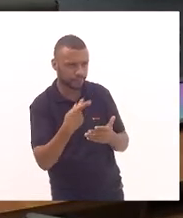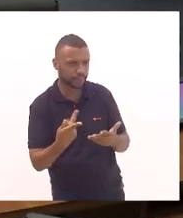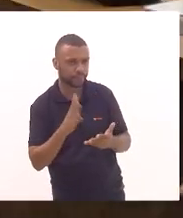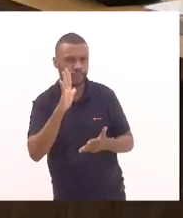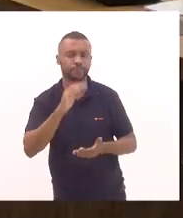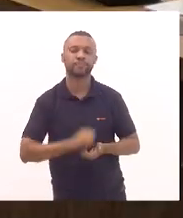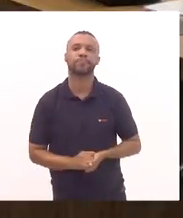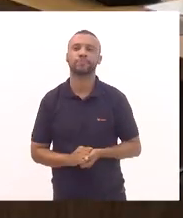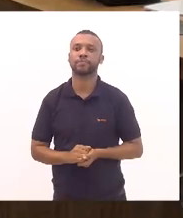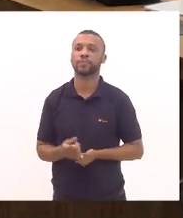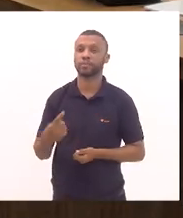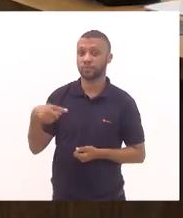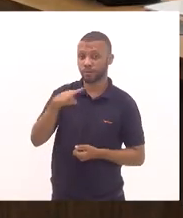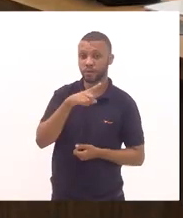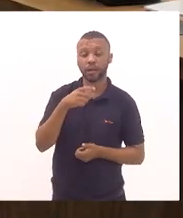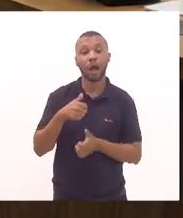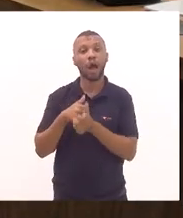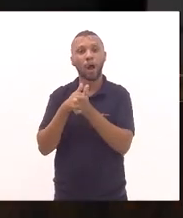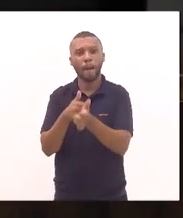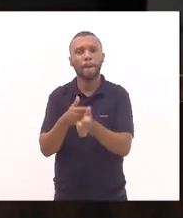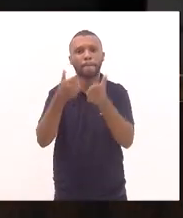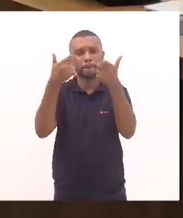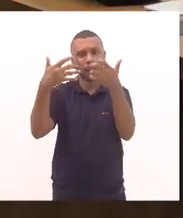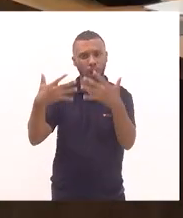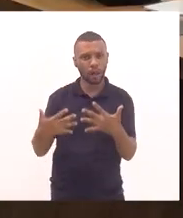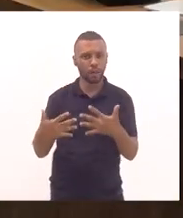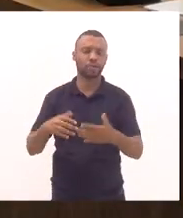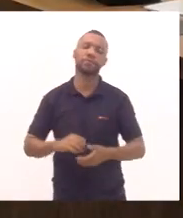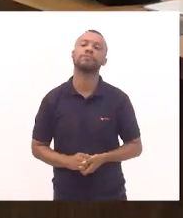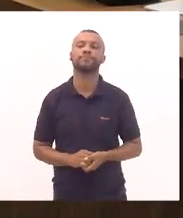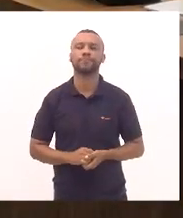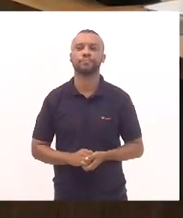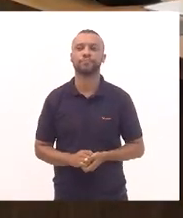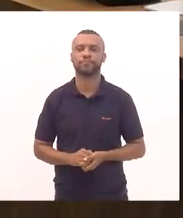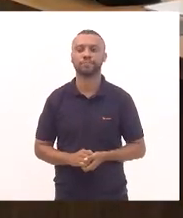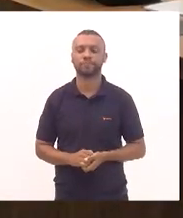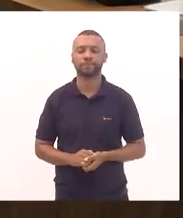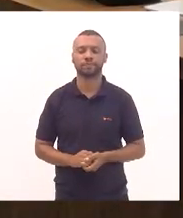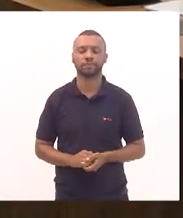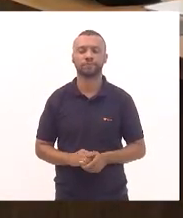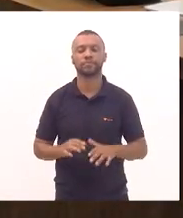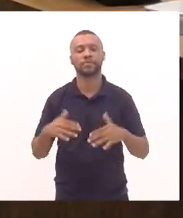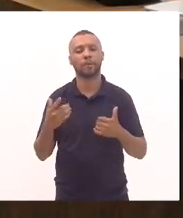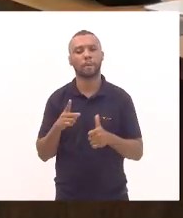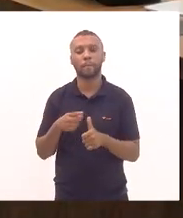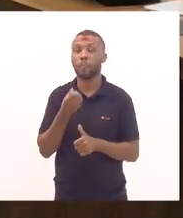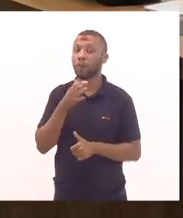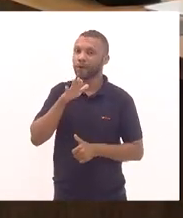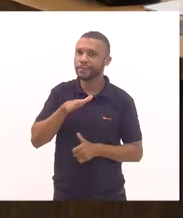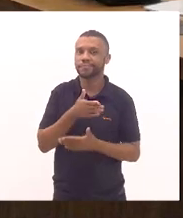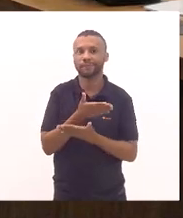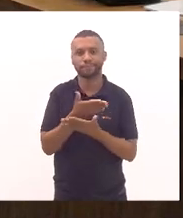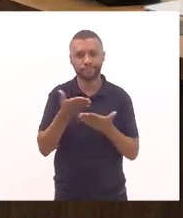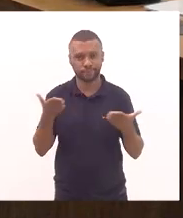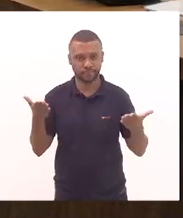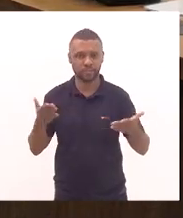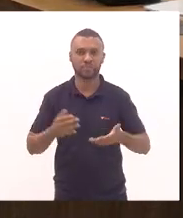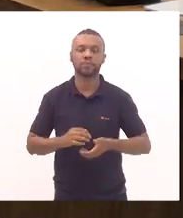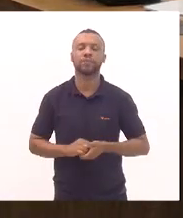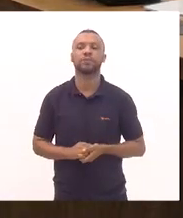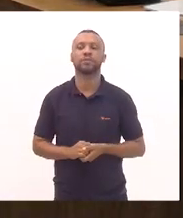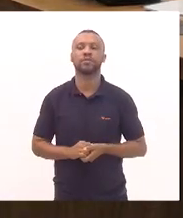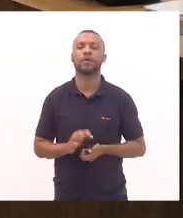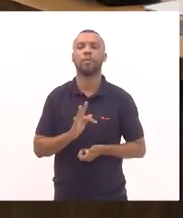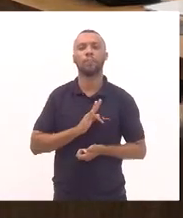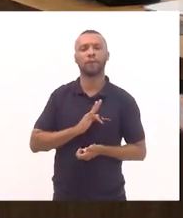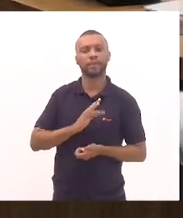Só para todo mundo que está nos acompanhando, ouviu tá aqui. Okay. Bom, em primeiro lugar, boa tarde a todas e todos,